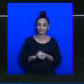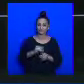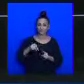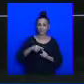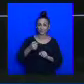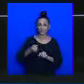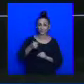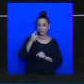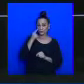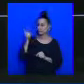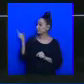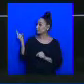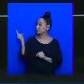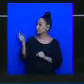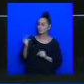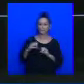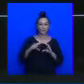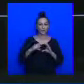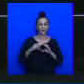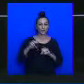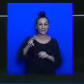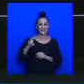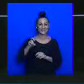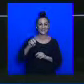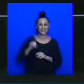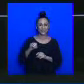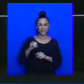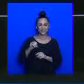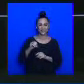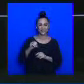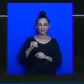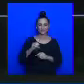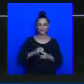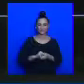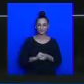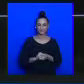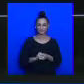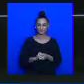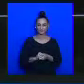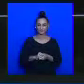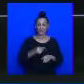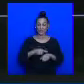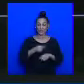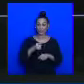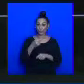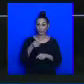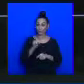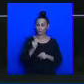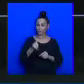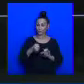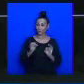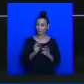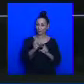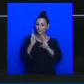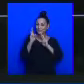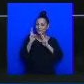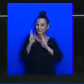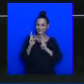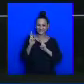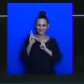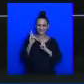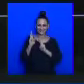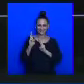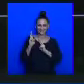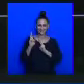Mais um número chegando, bola sorteada, 50, bola 50. Agora o último número, cruza os